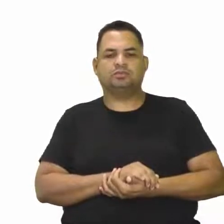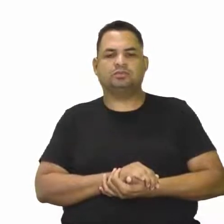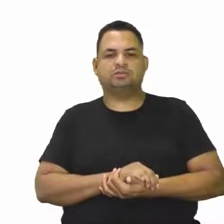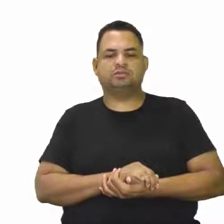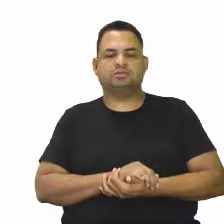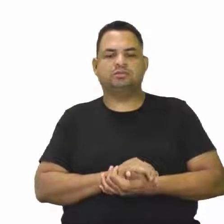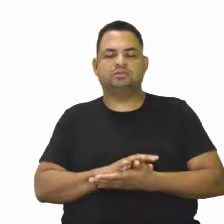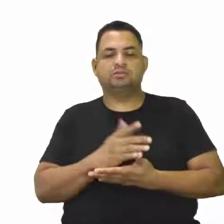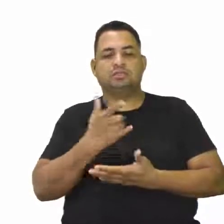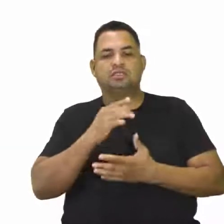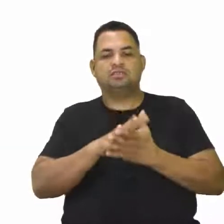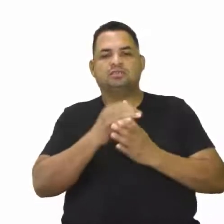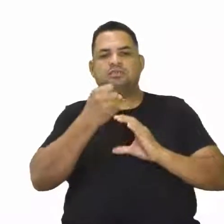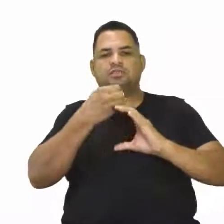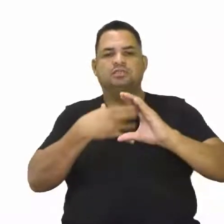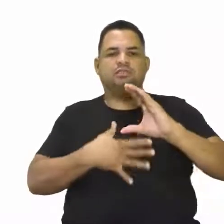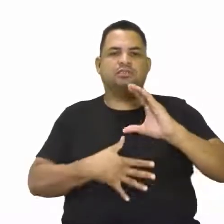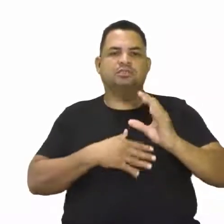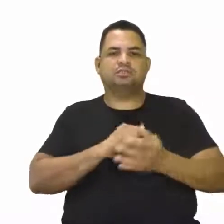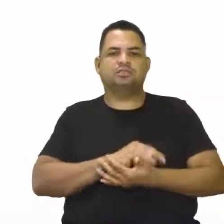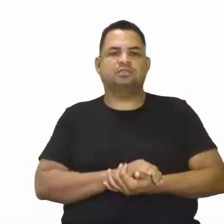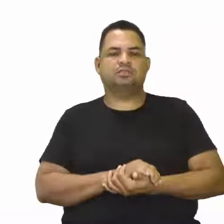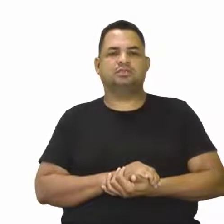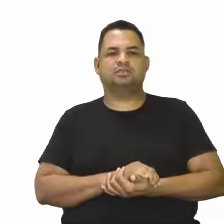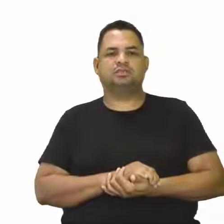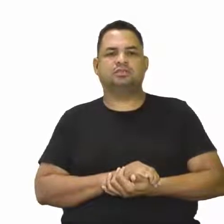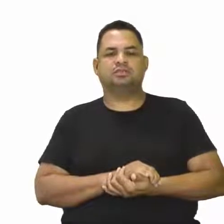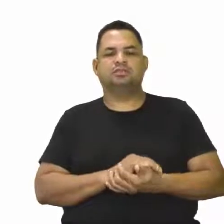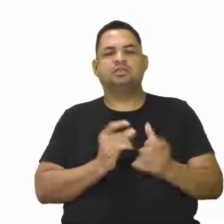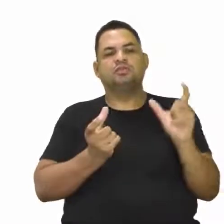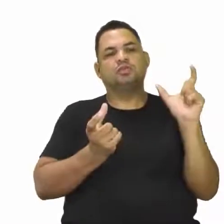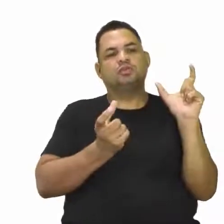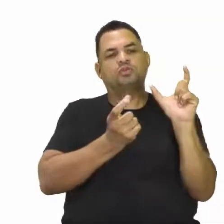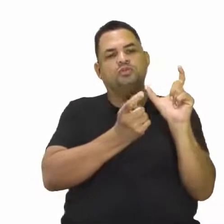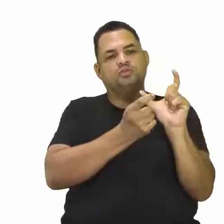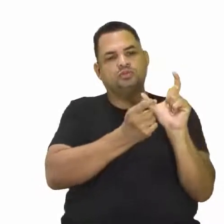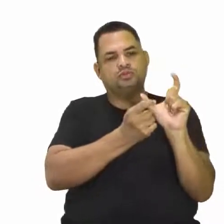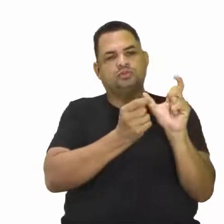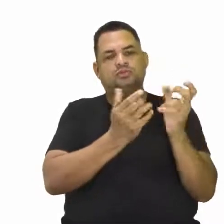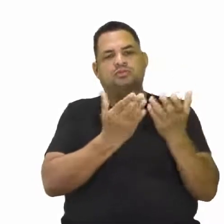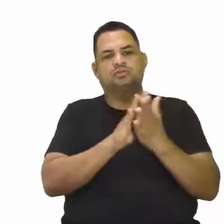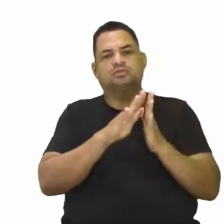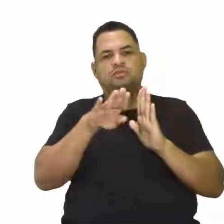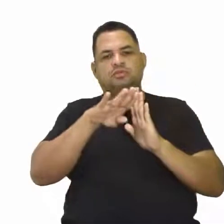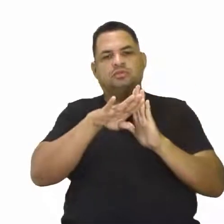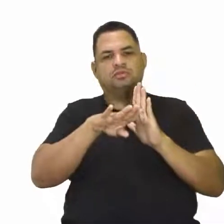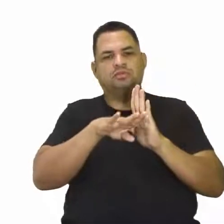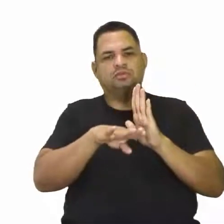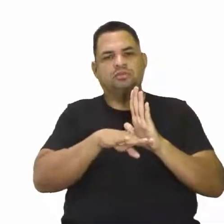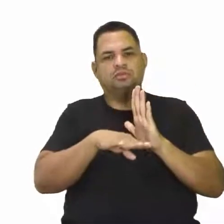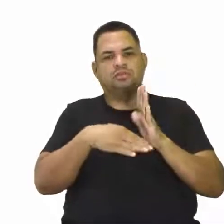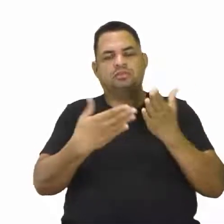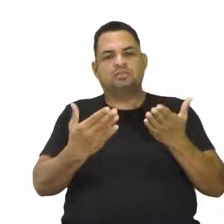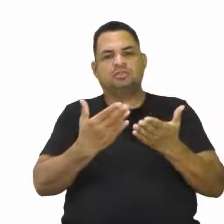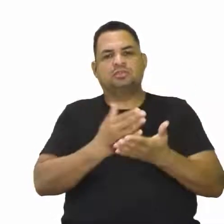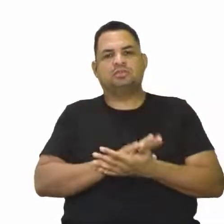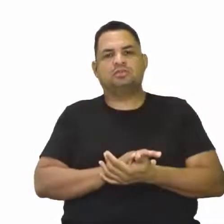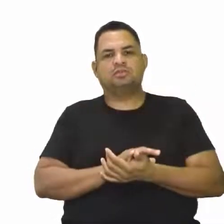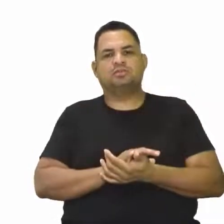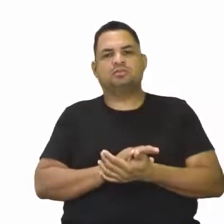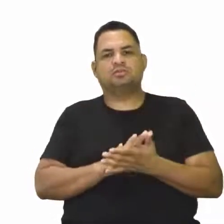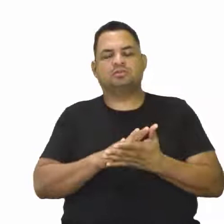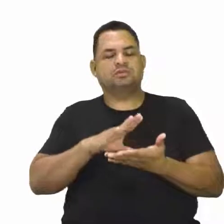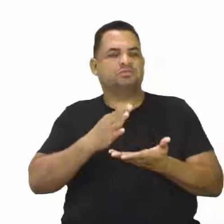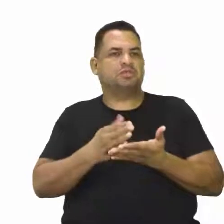essas características. As conjunções, elas podem ser classificadas, como